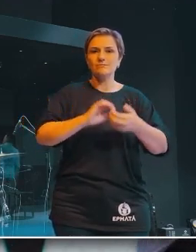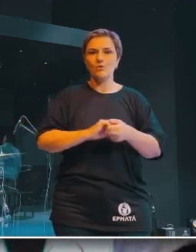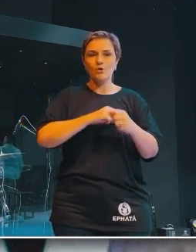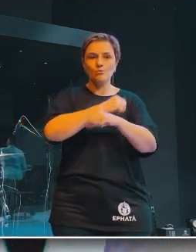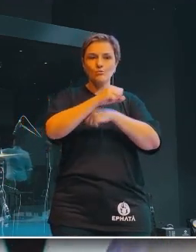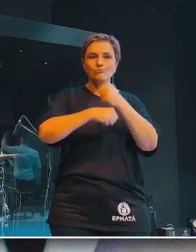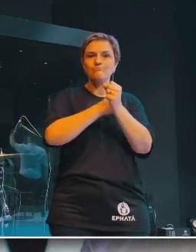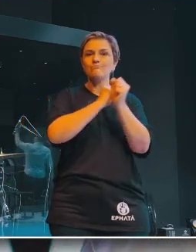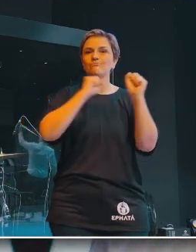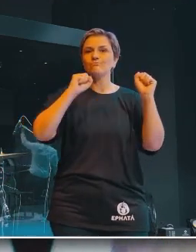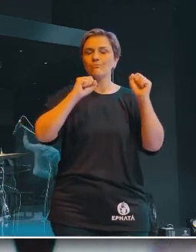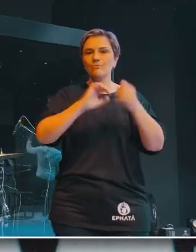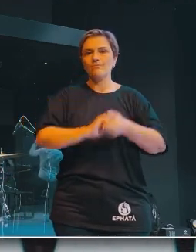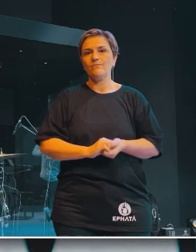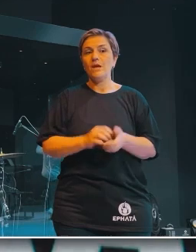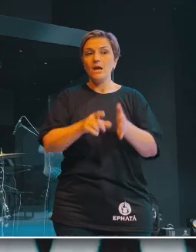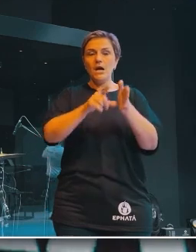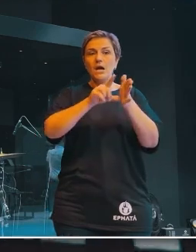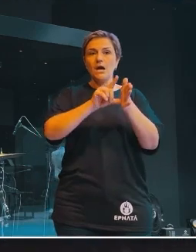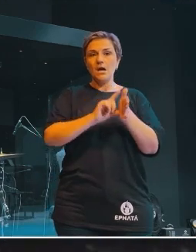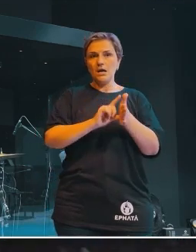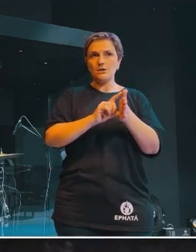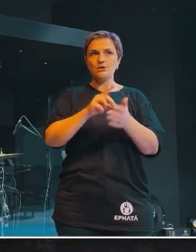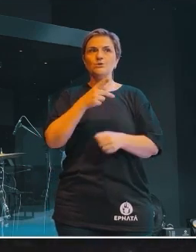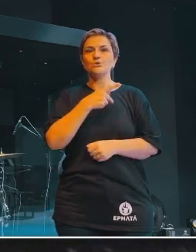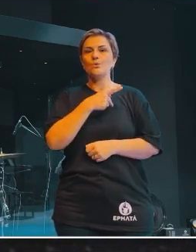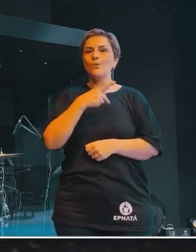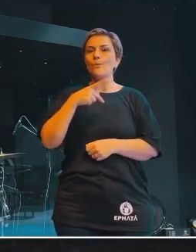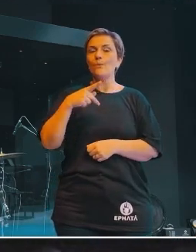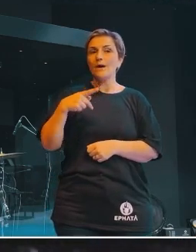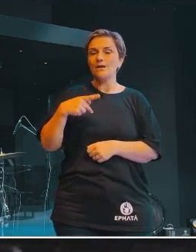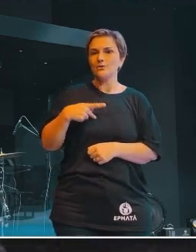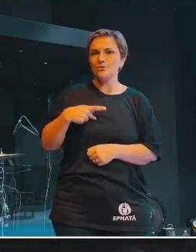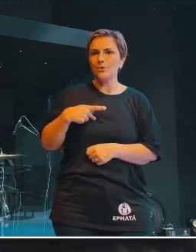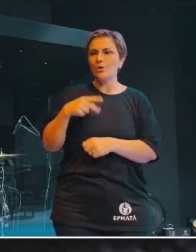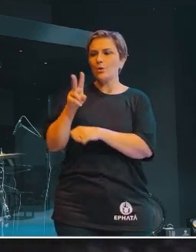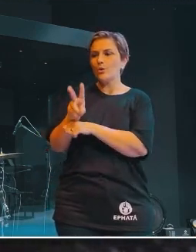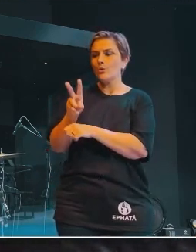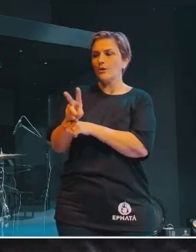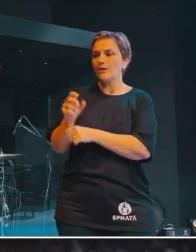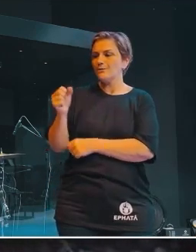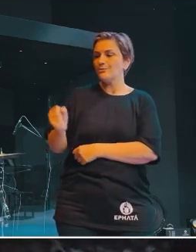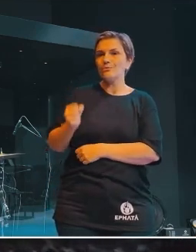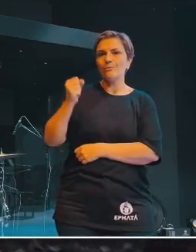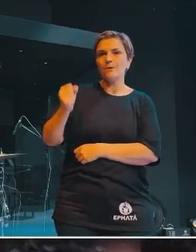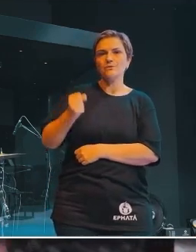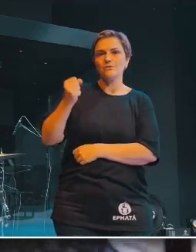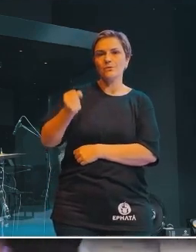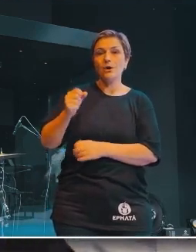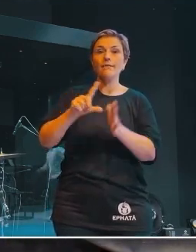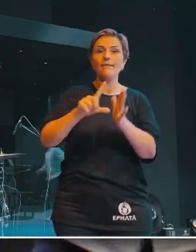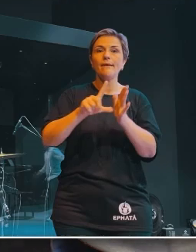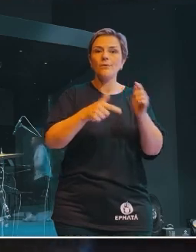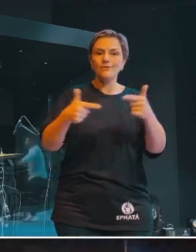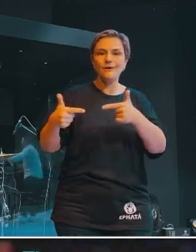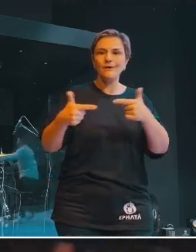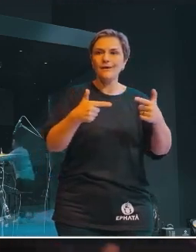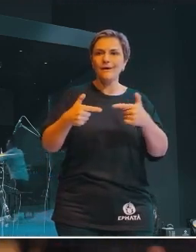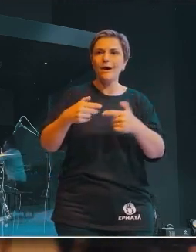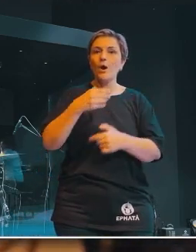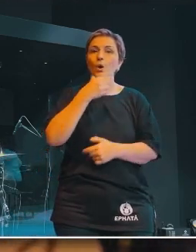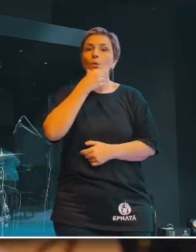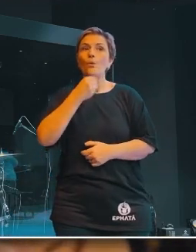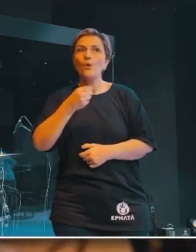do clamor, um pastor cuidando de ovelhas no deserto. Depois da guerra, um homem